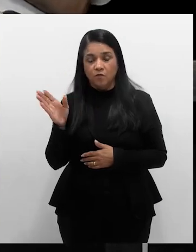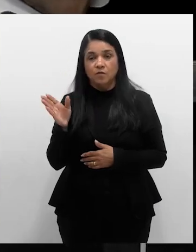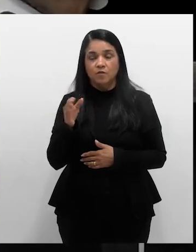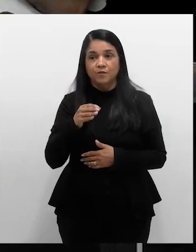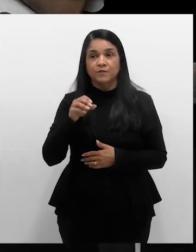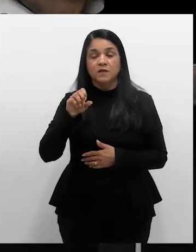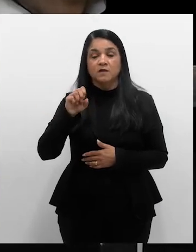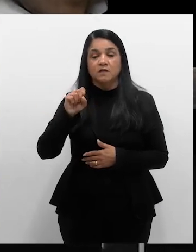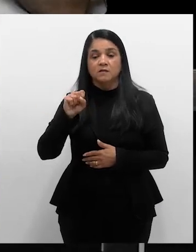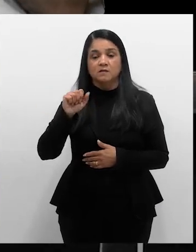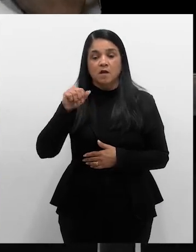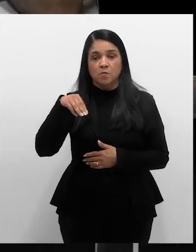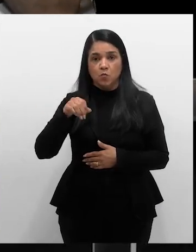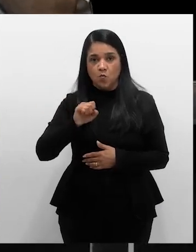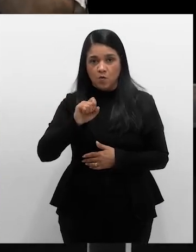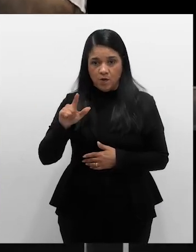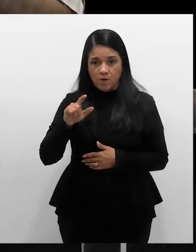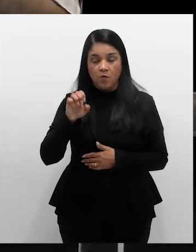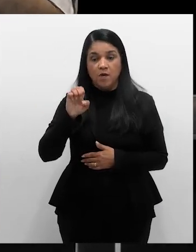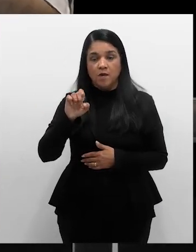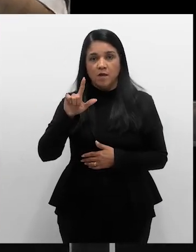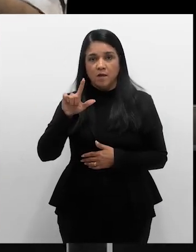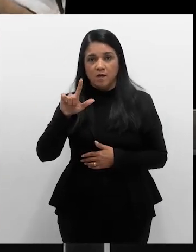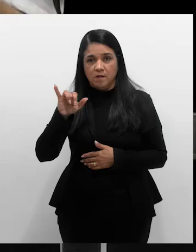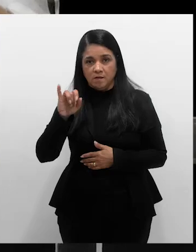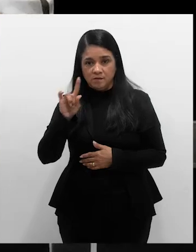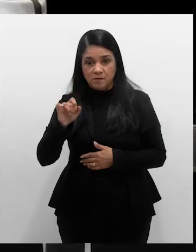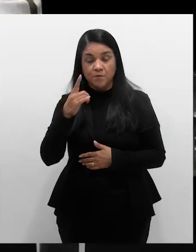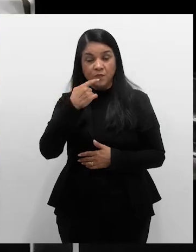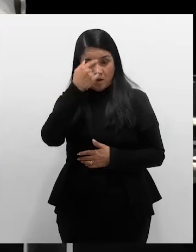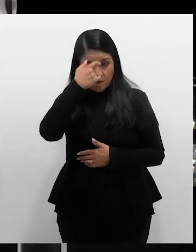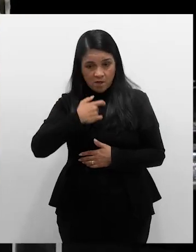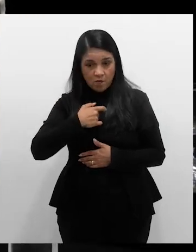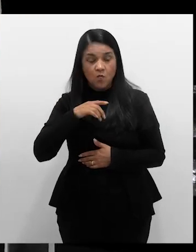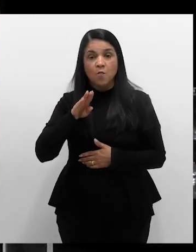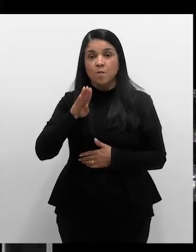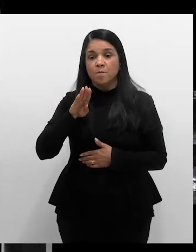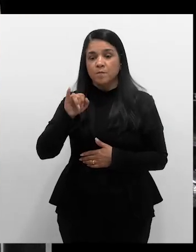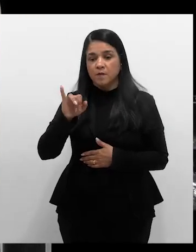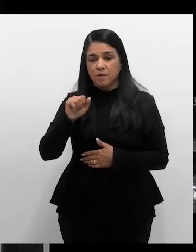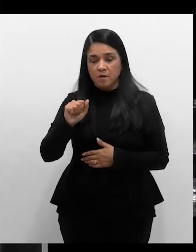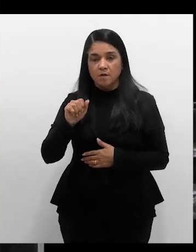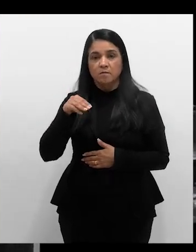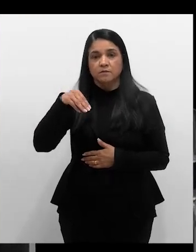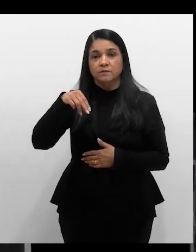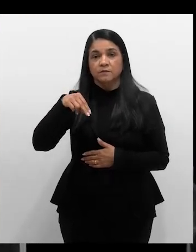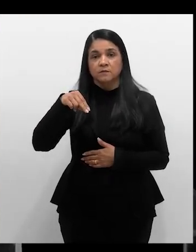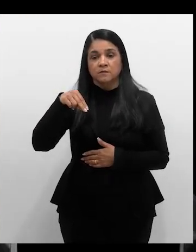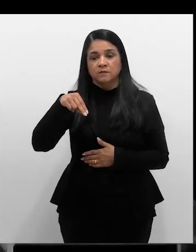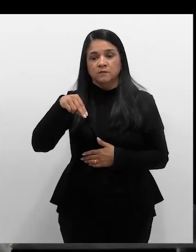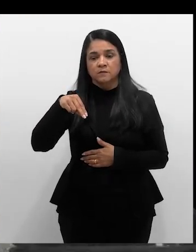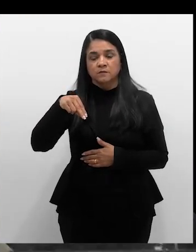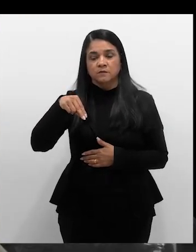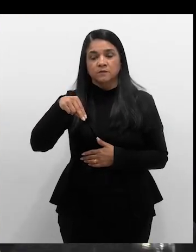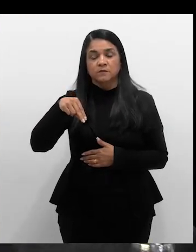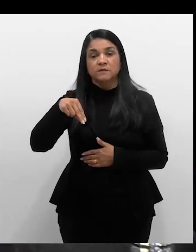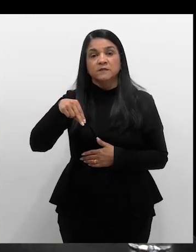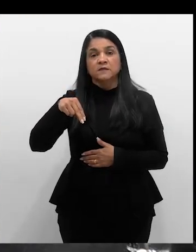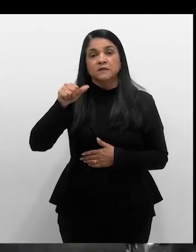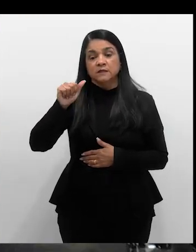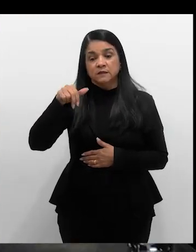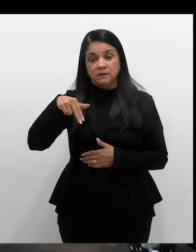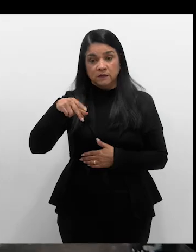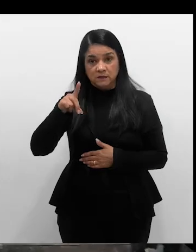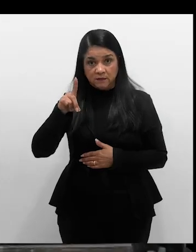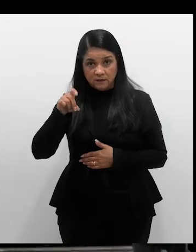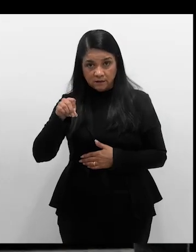Ottoni, que faz o Papa, Gustavo Ottoni faz o Rabino, eu, Elisa Pinheiro, Samuel Valadares, Bia Linhares, que faz o Pluft